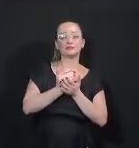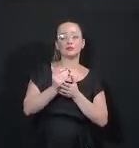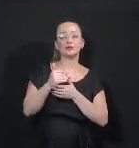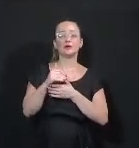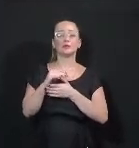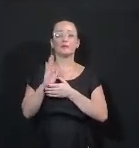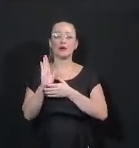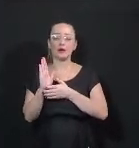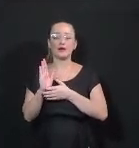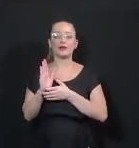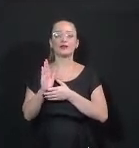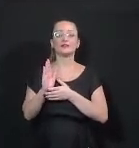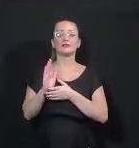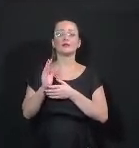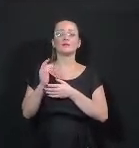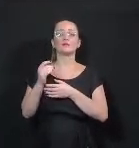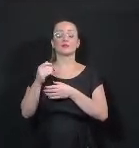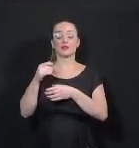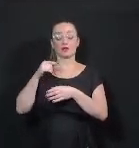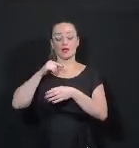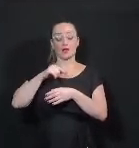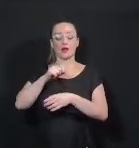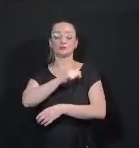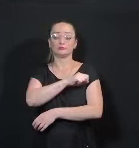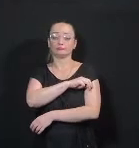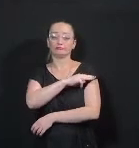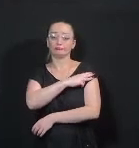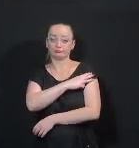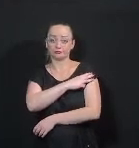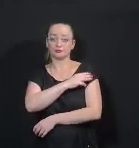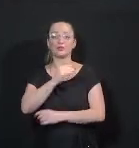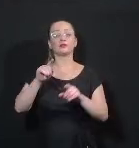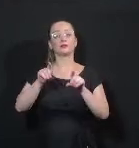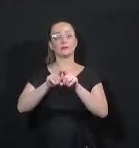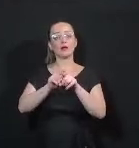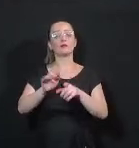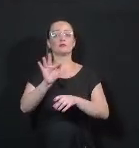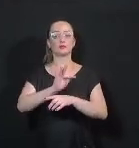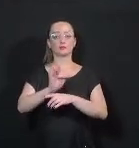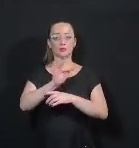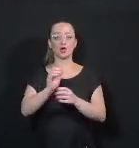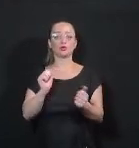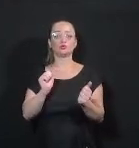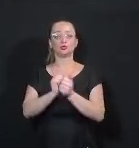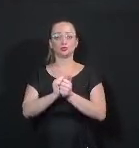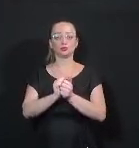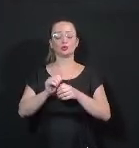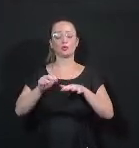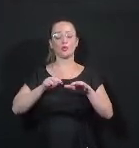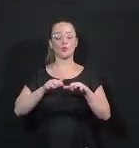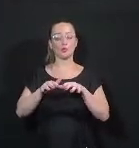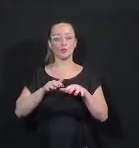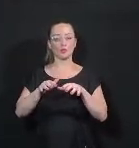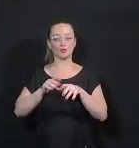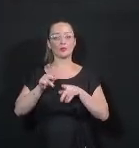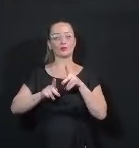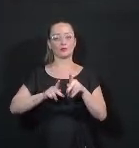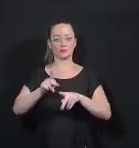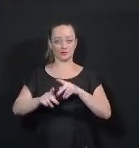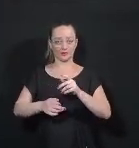mais, no ensino médio e no ensino superior, juntamente com os movimentos